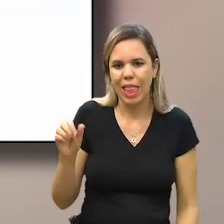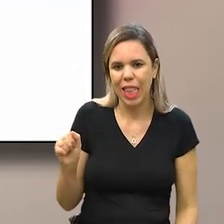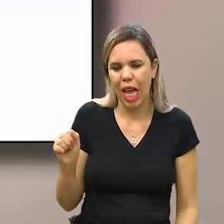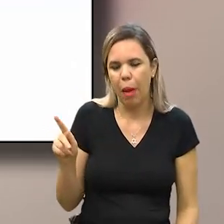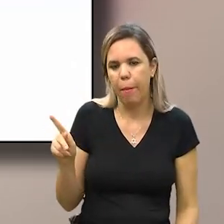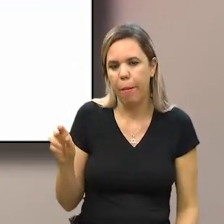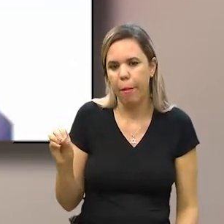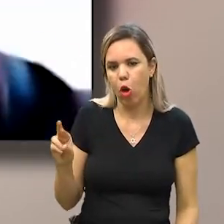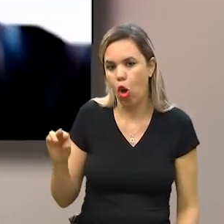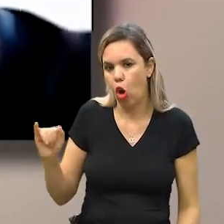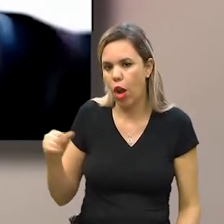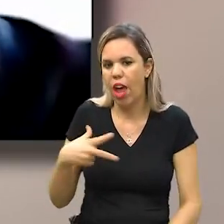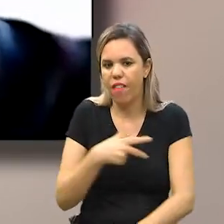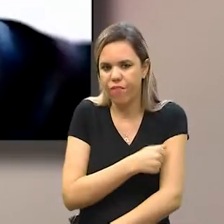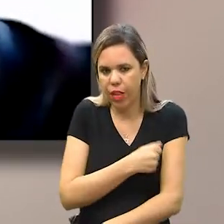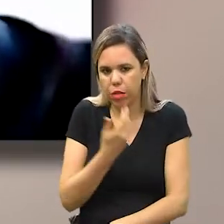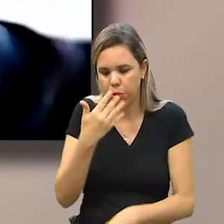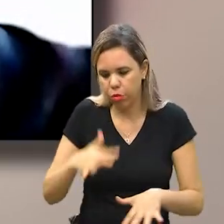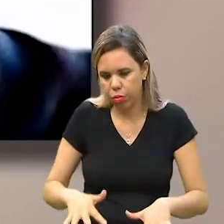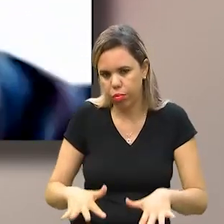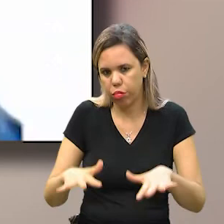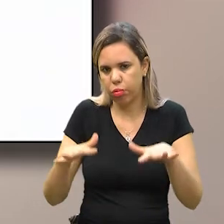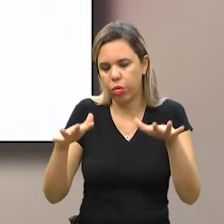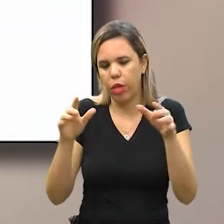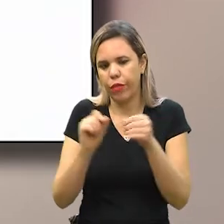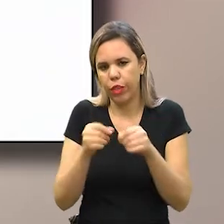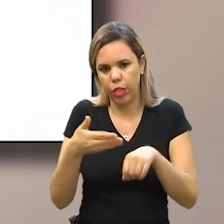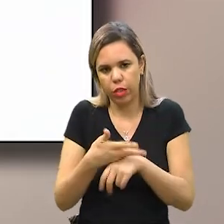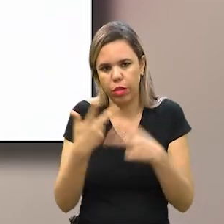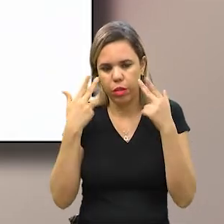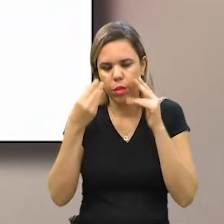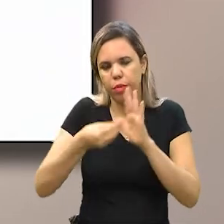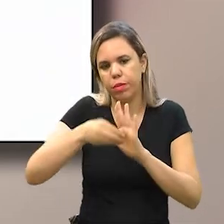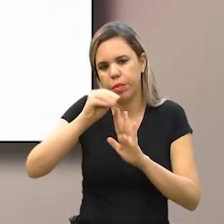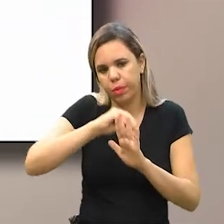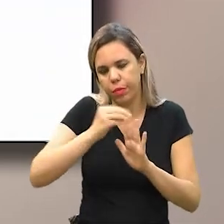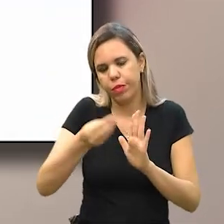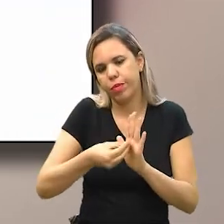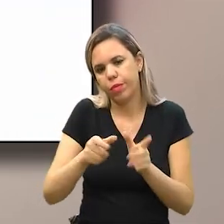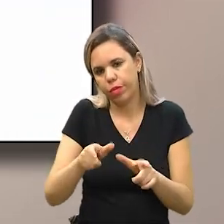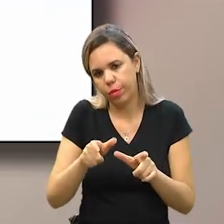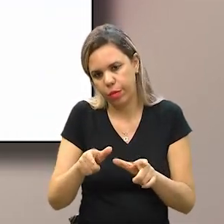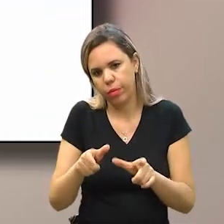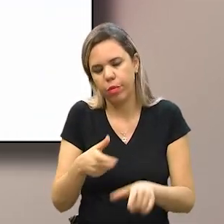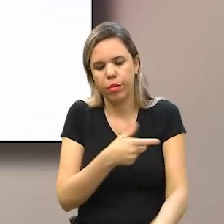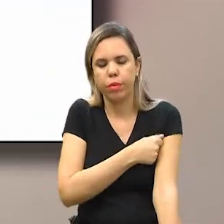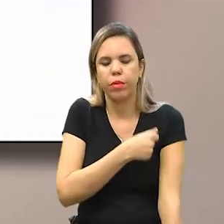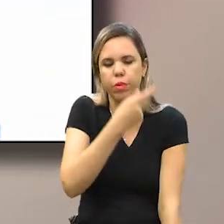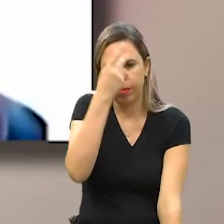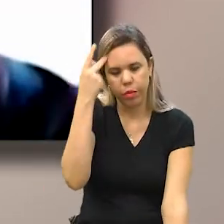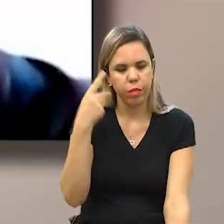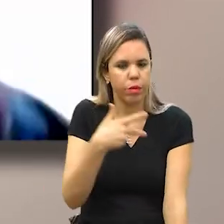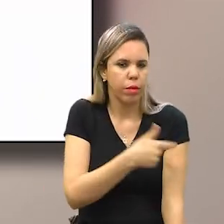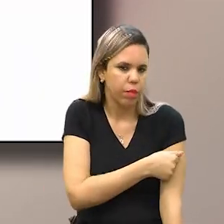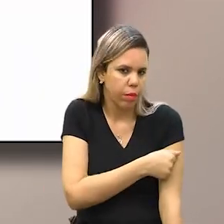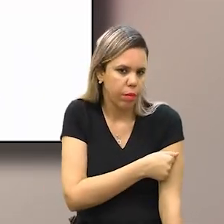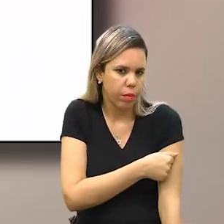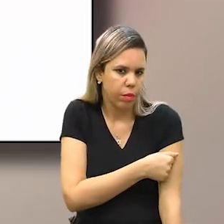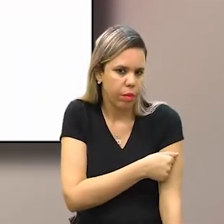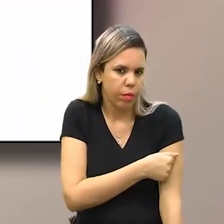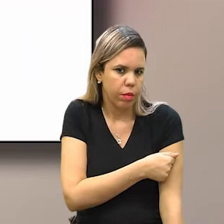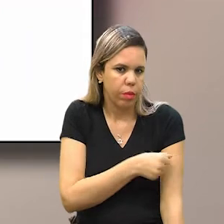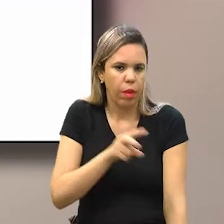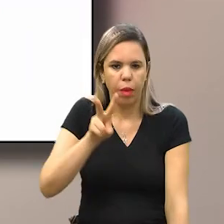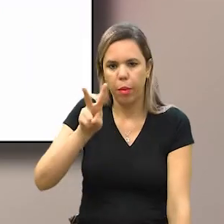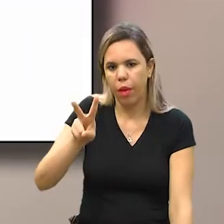Existe a vacina, uma vacina que se faz na infância, faz parte do calendário vacinal, as pessoas tomarem a vacina